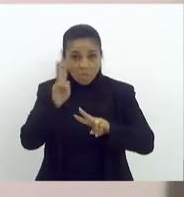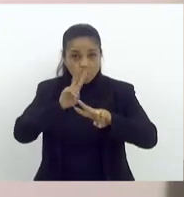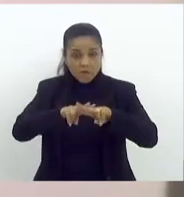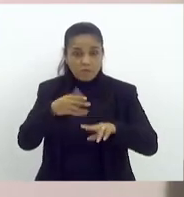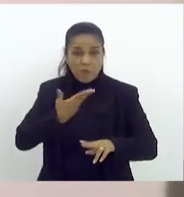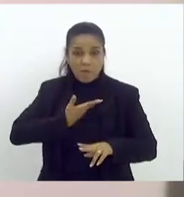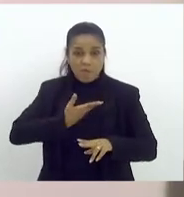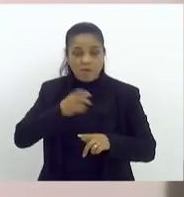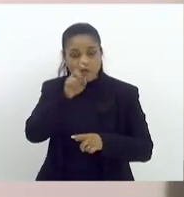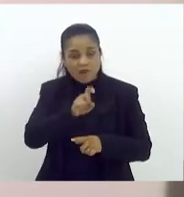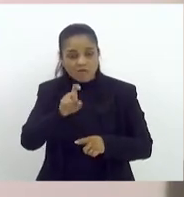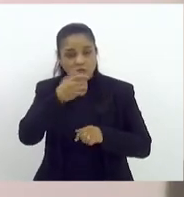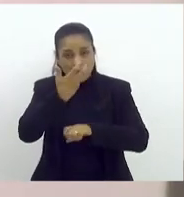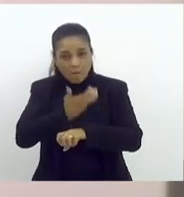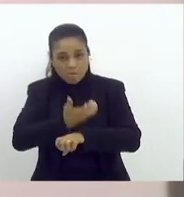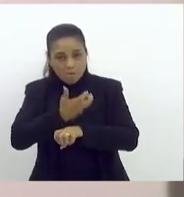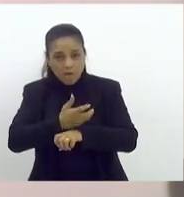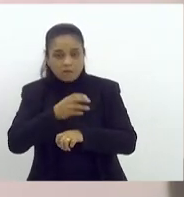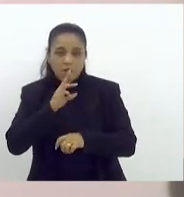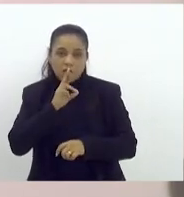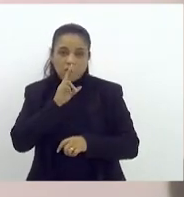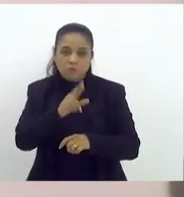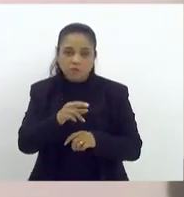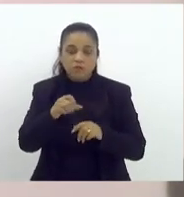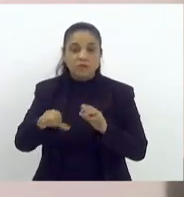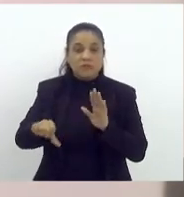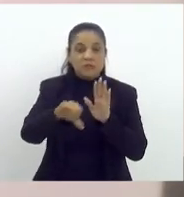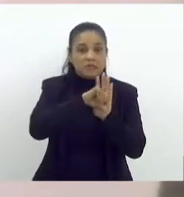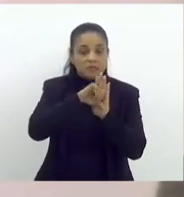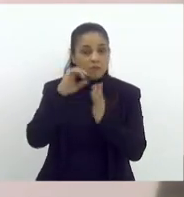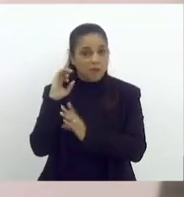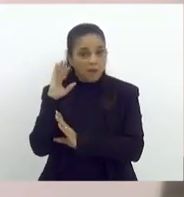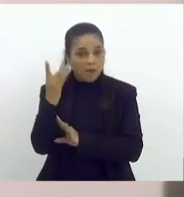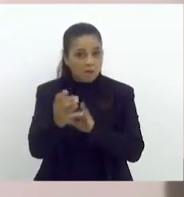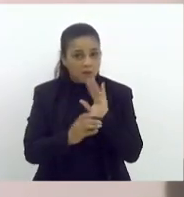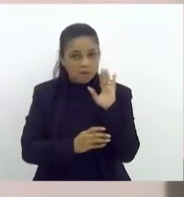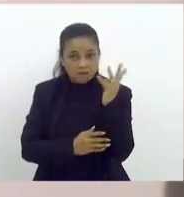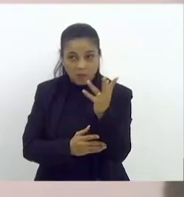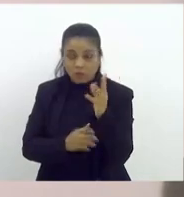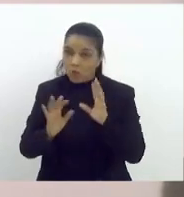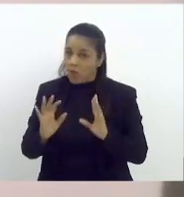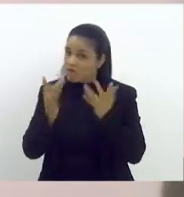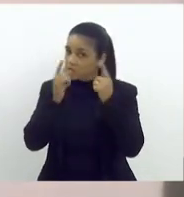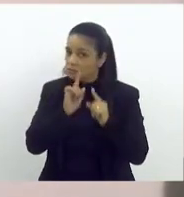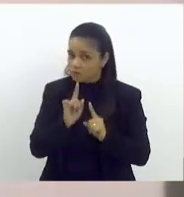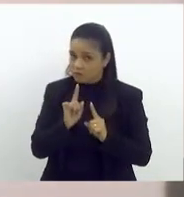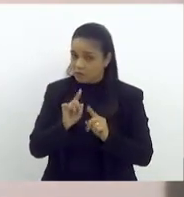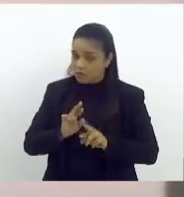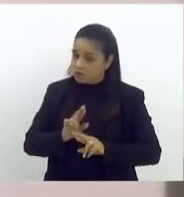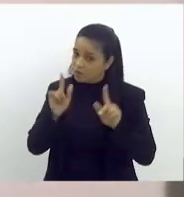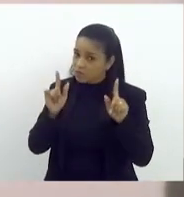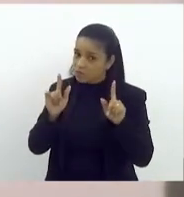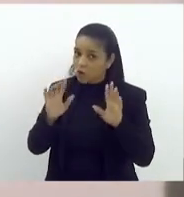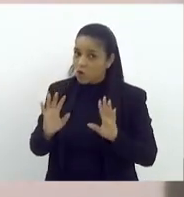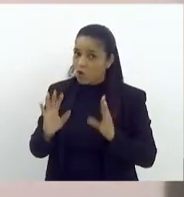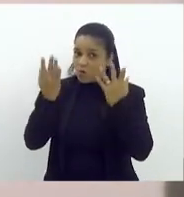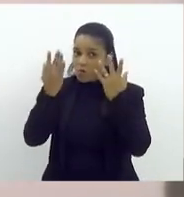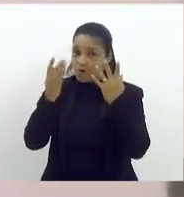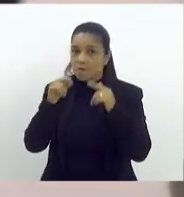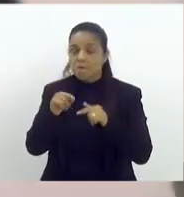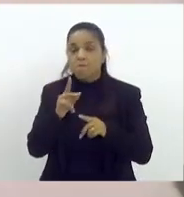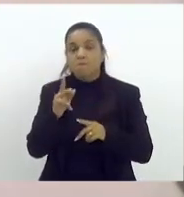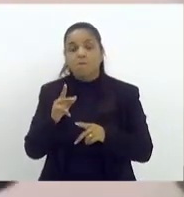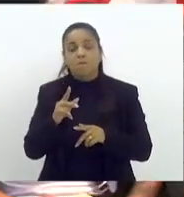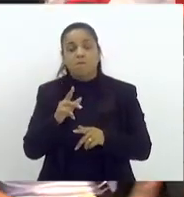grafitando numa praça e tá respondendo com o crime ambiental Então isso é uma parada que não são festejar rapaziada a gente não pode comemorar enquanto tem nosso momento